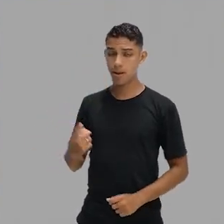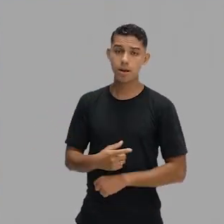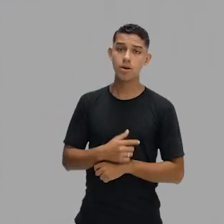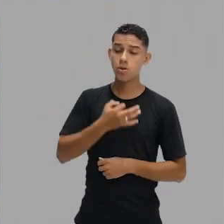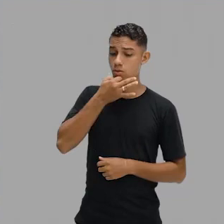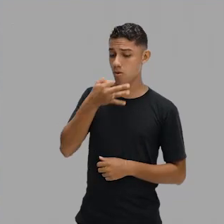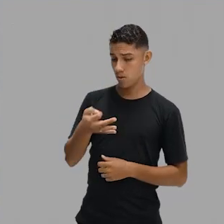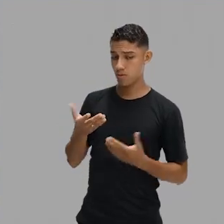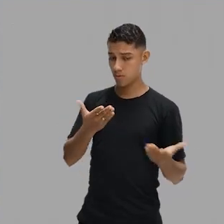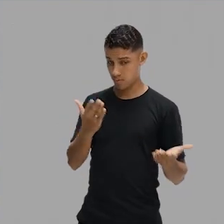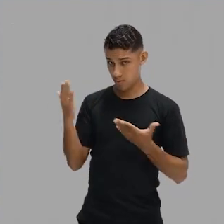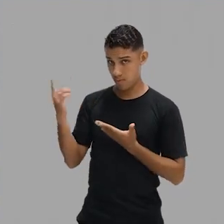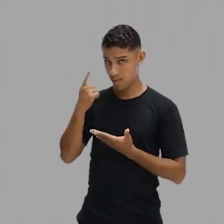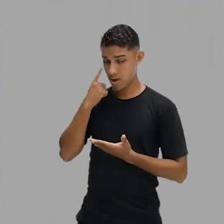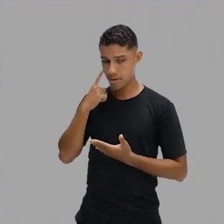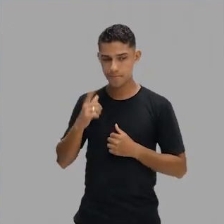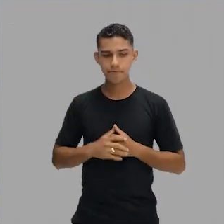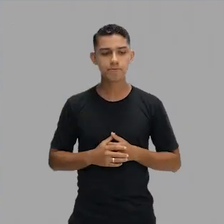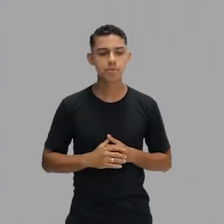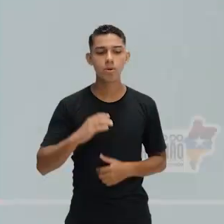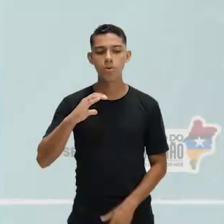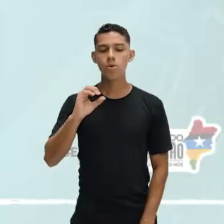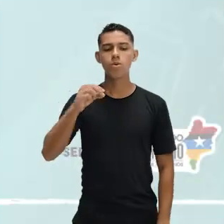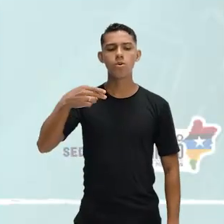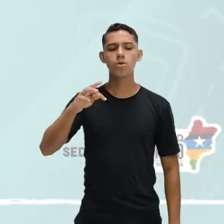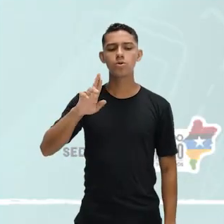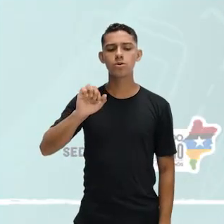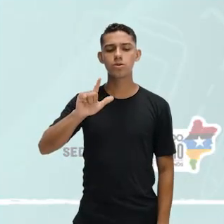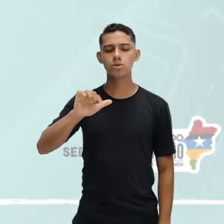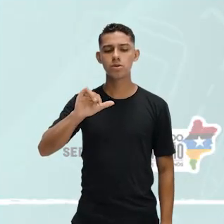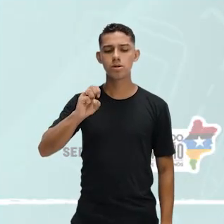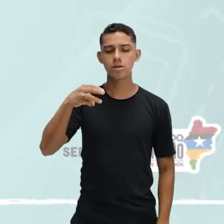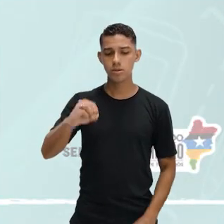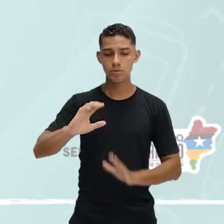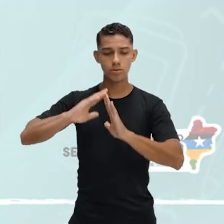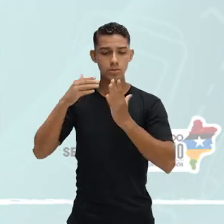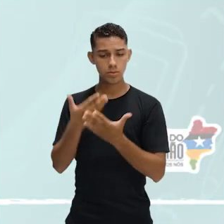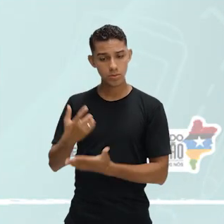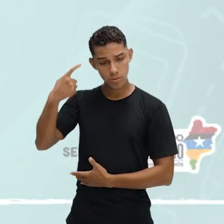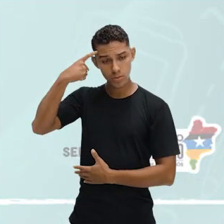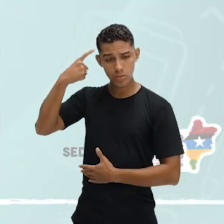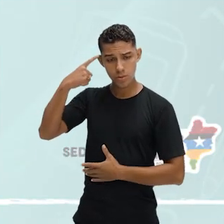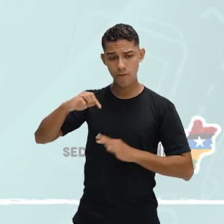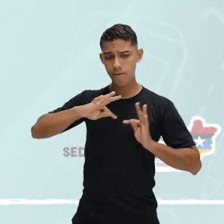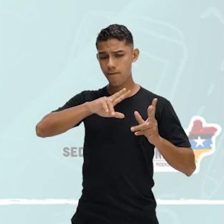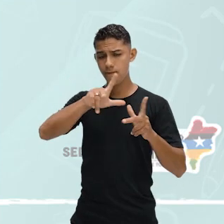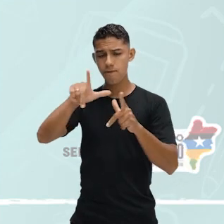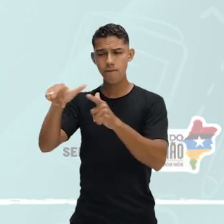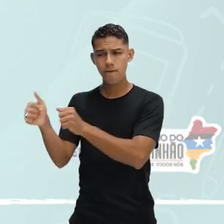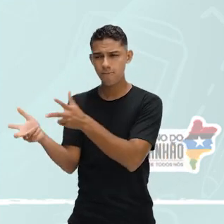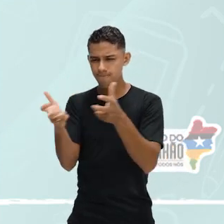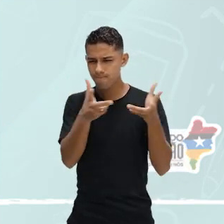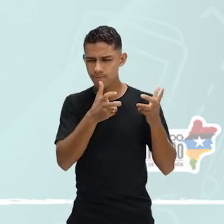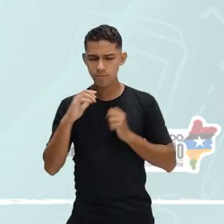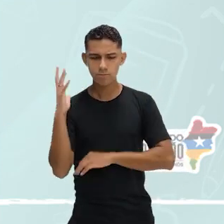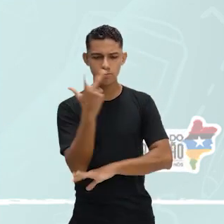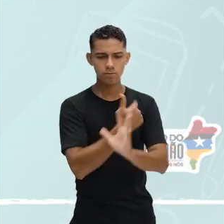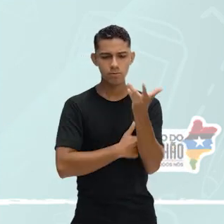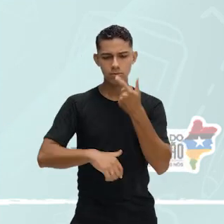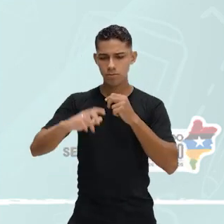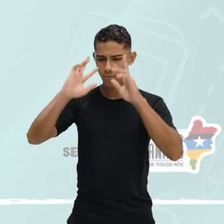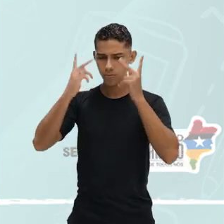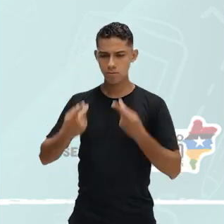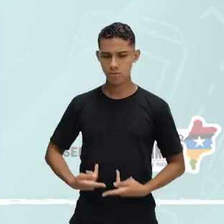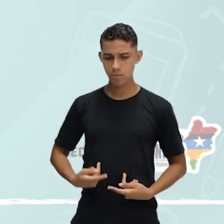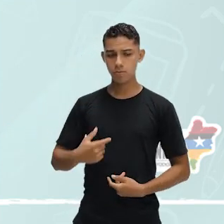como enunciado. O contratualismo é uma escola de pensamento a partir da qual várias interpretações sobre a natureza humana e